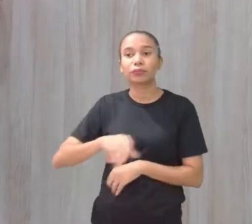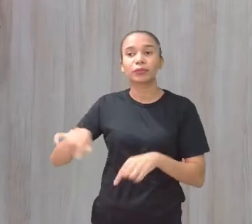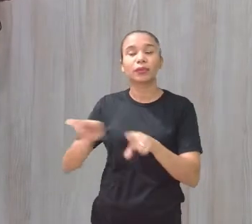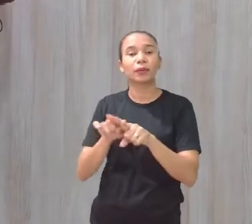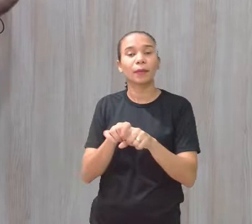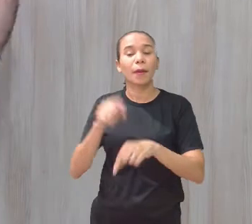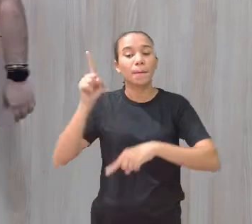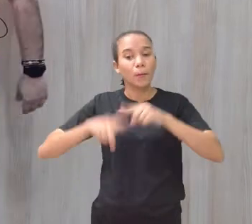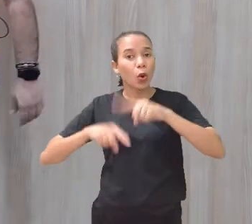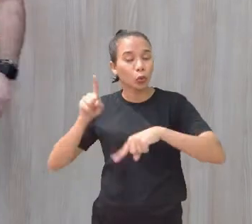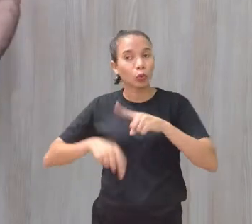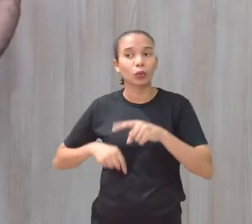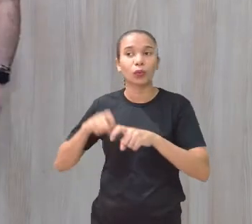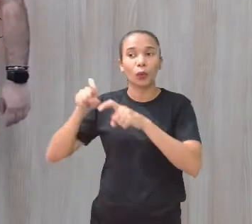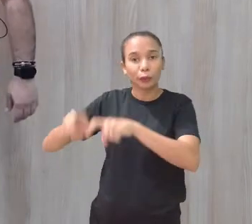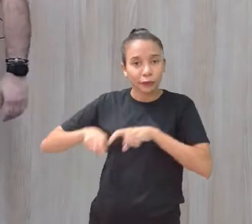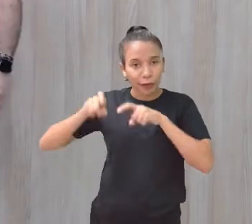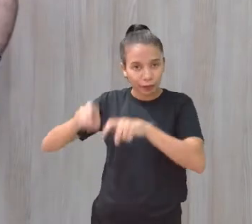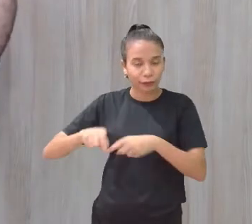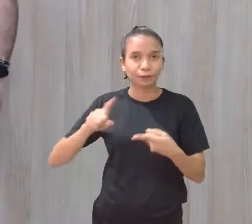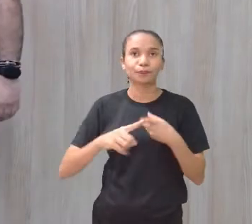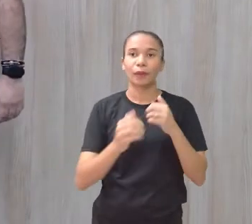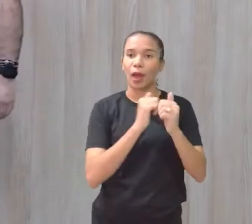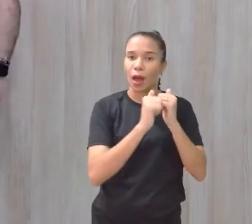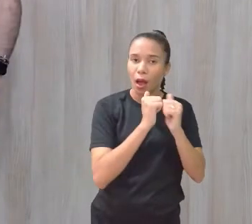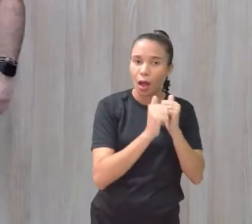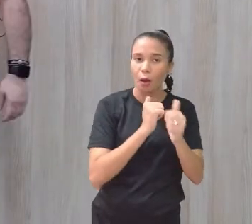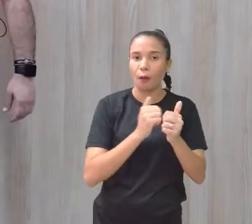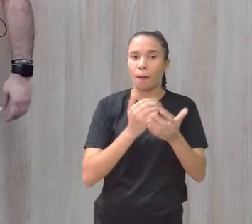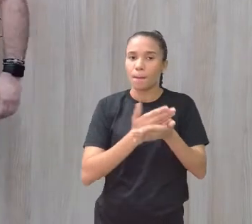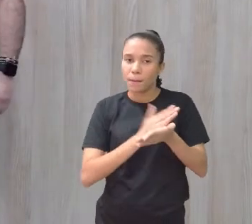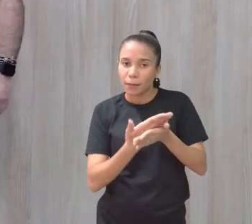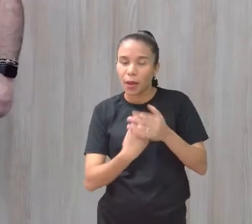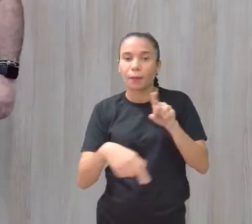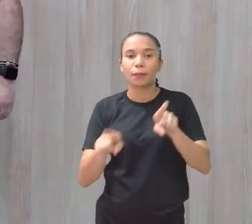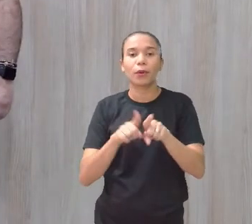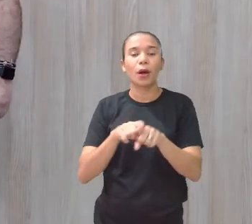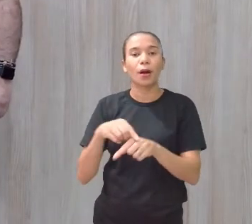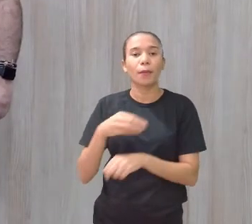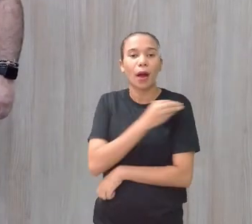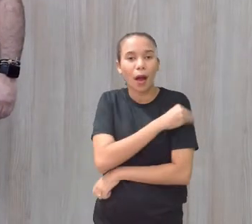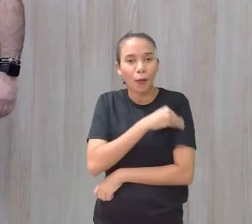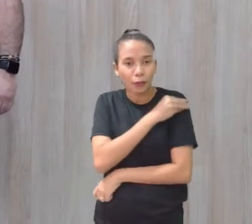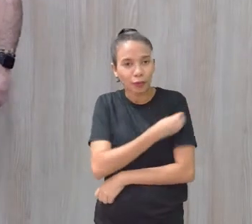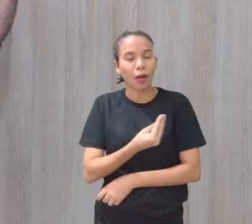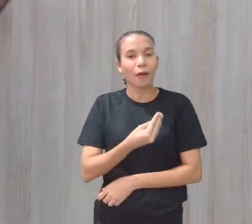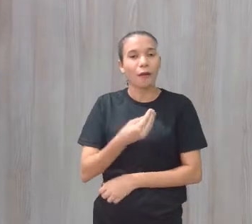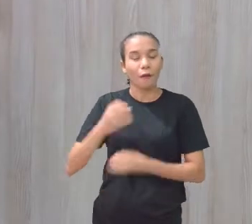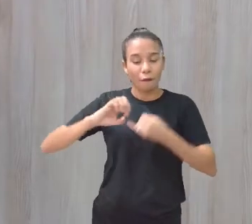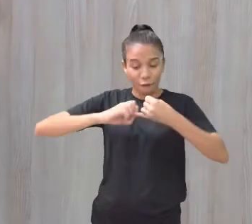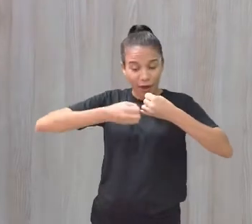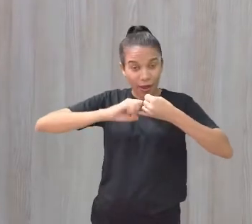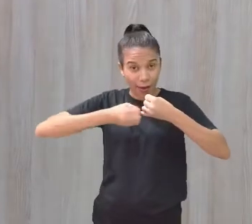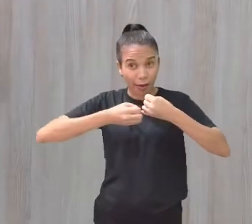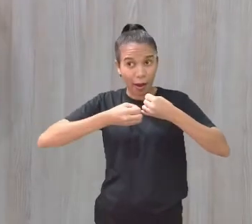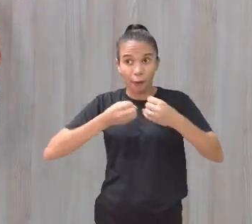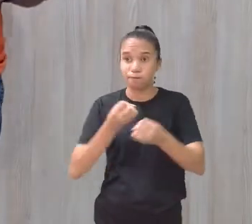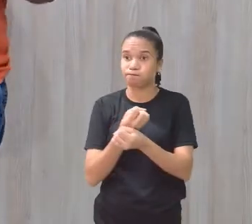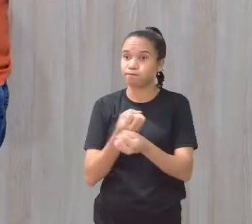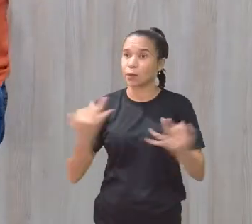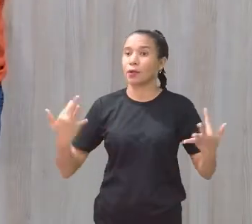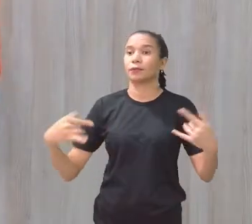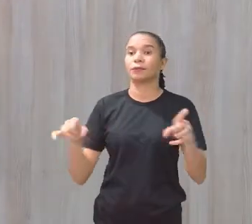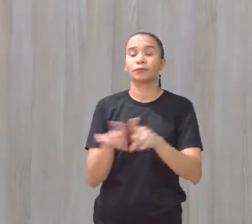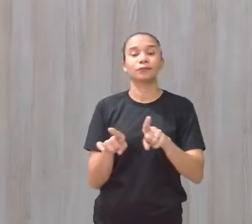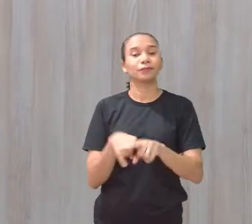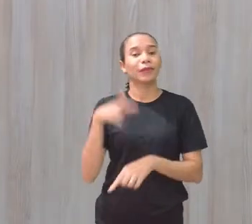os produtos que eles cultivavam, o arroz, o inhame, o algodão, o feijão. E isso, como